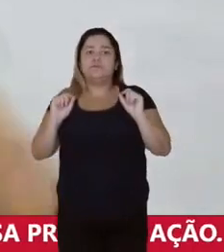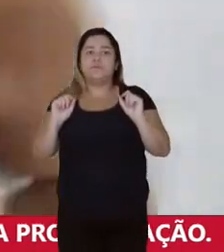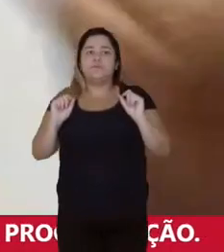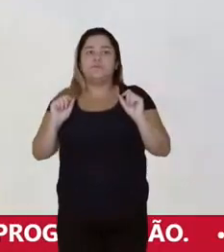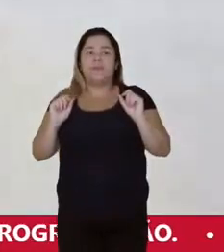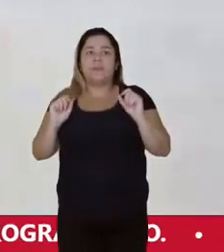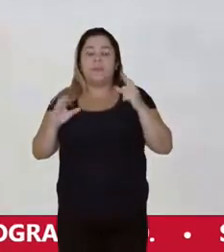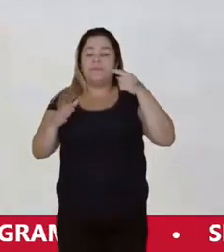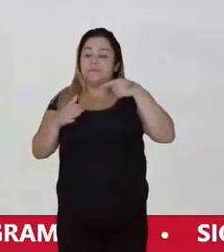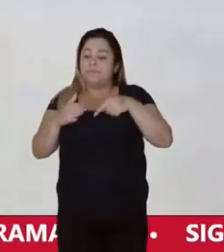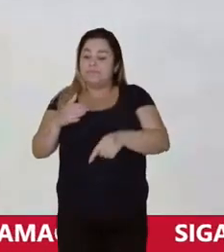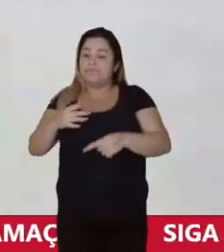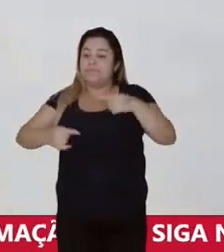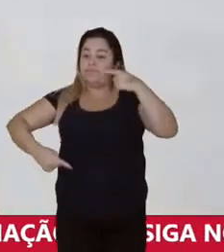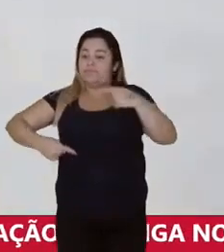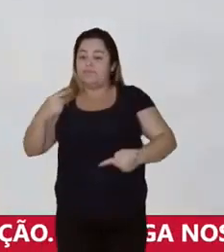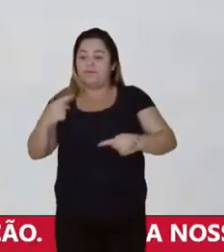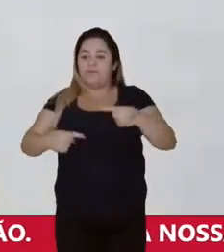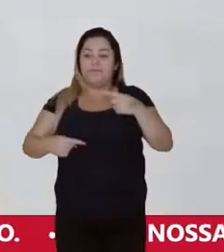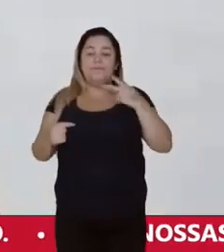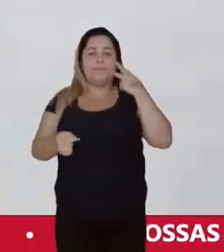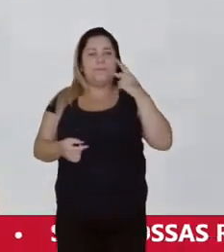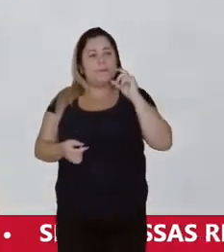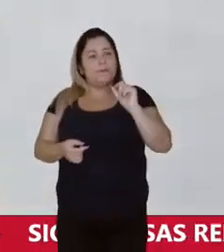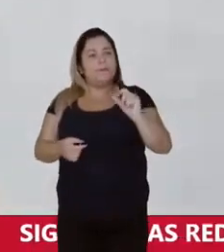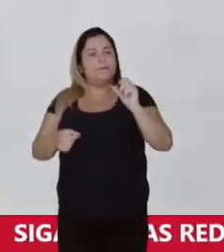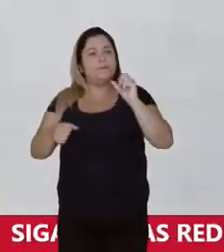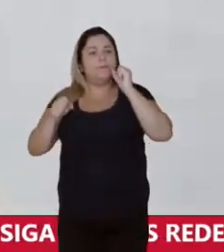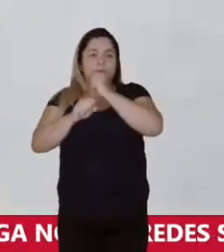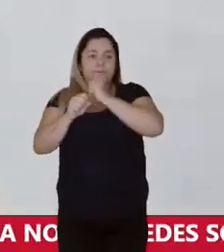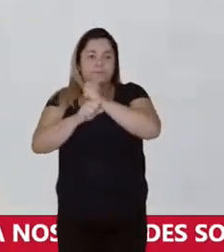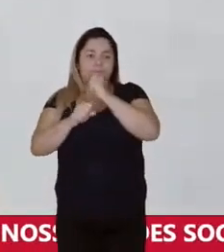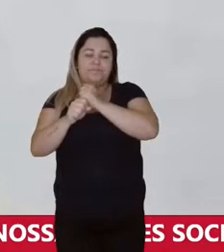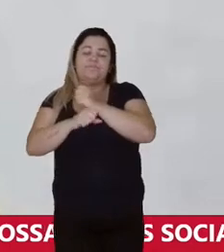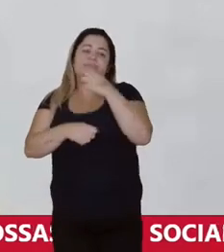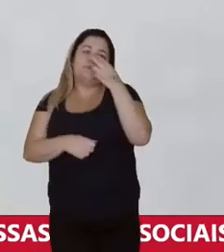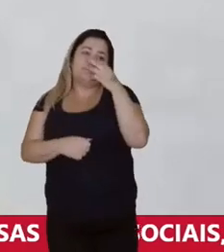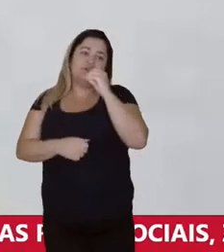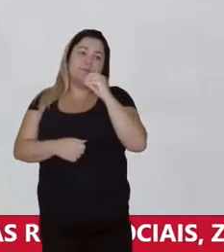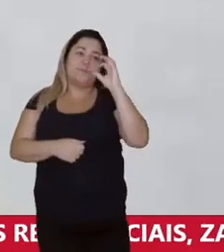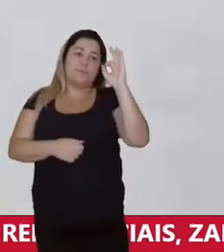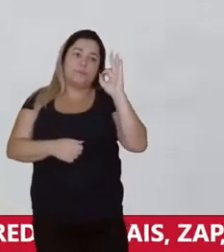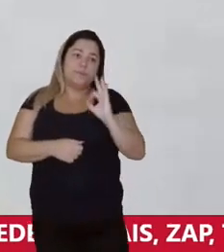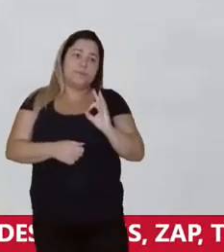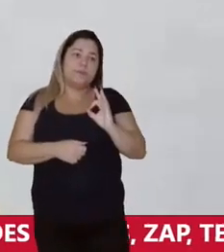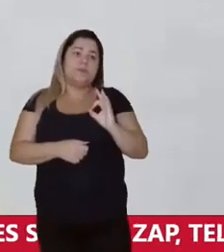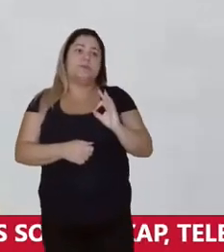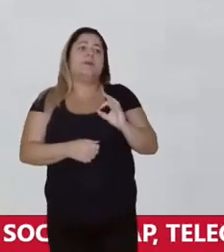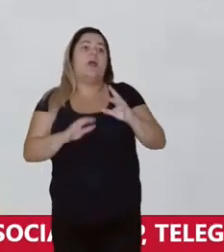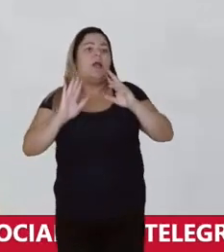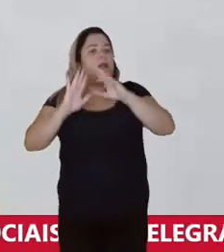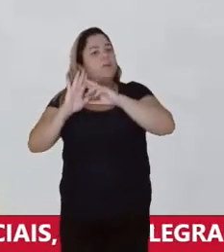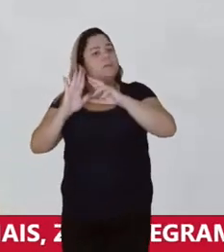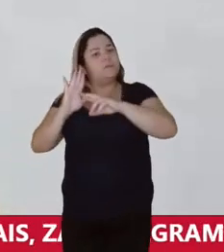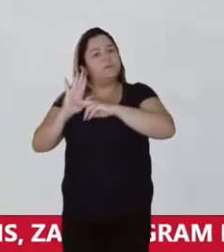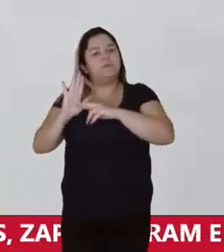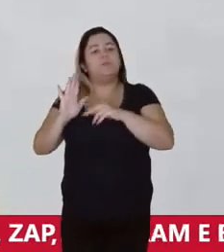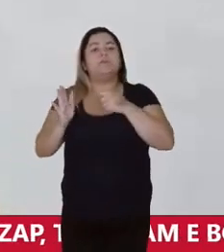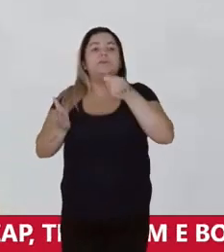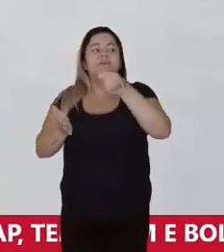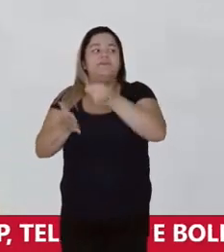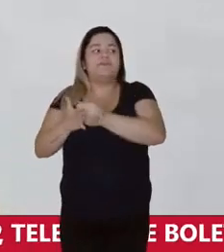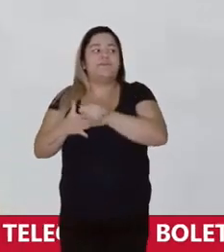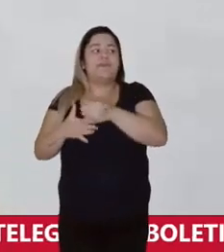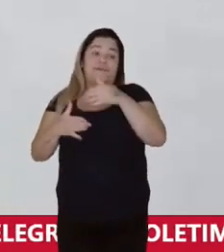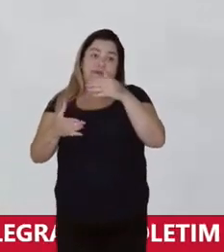de aprofundar o debate para construir os 30% que hoje é da regra eleitoral, da obrigatoriedade